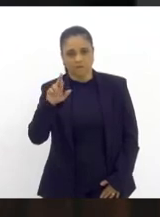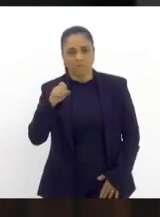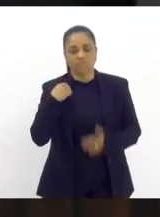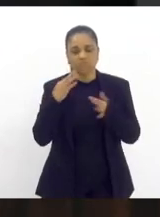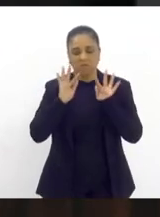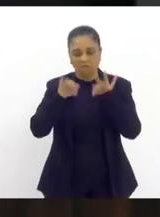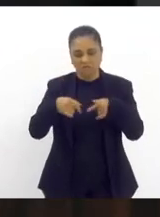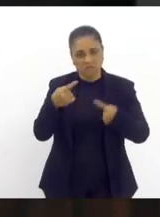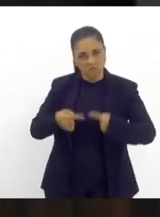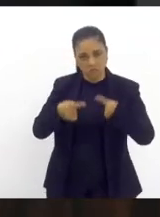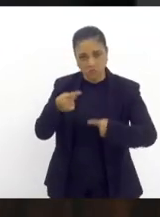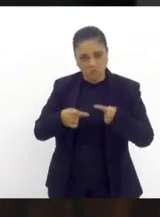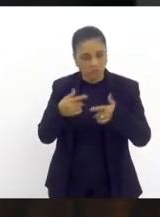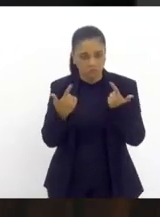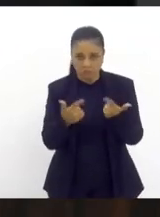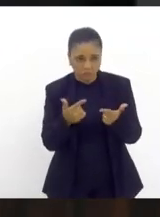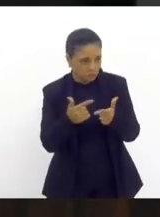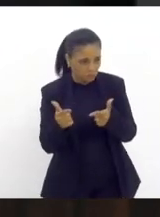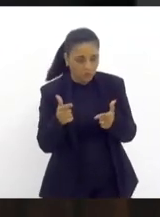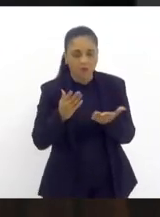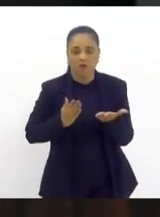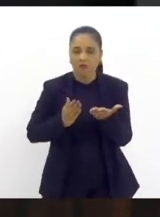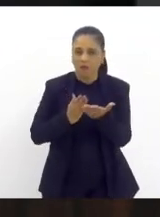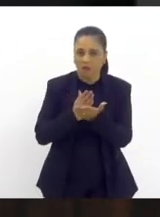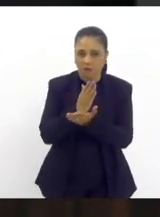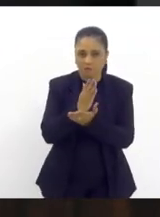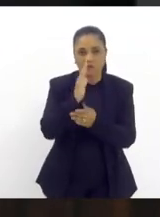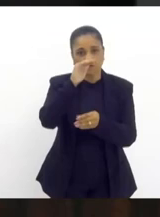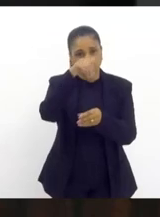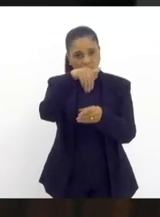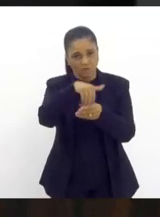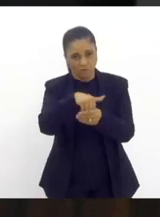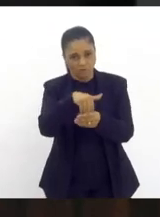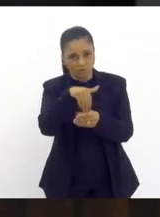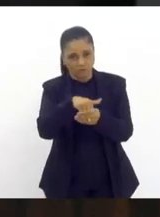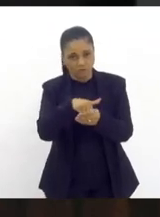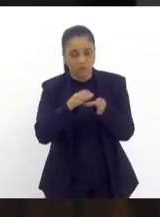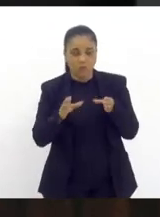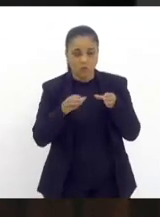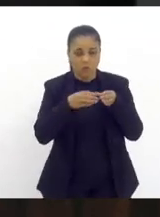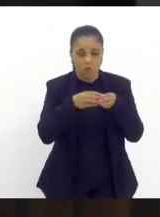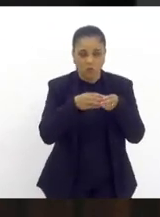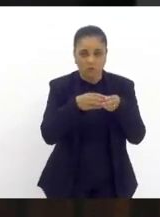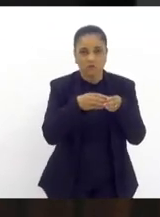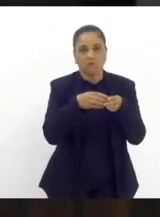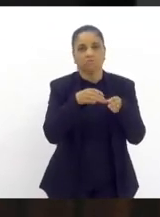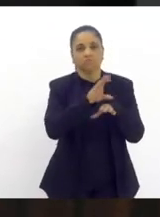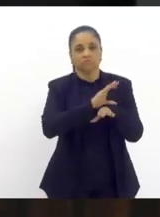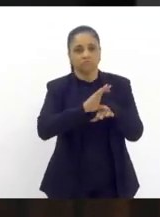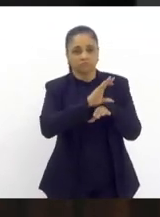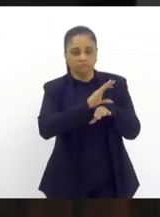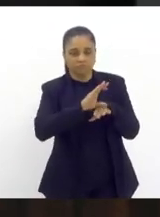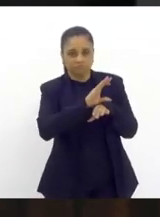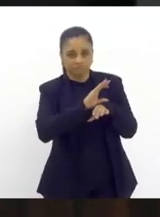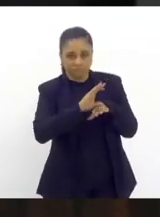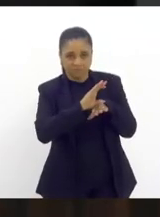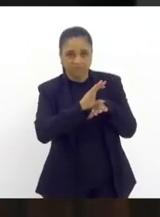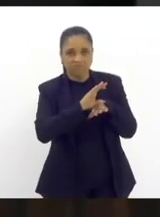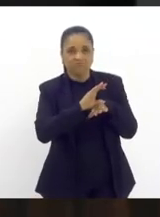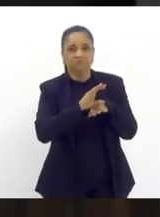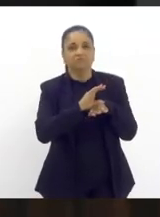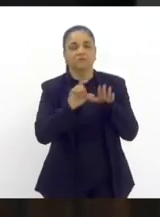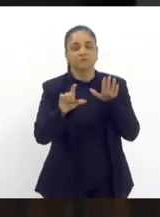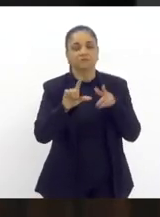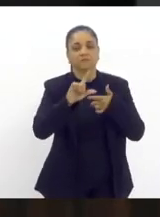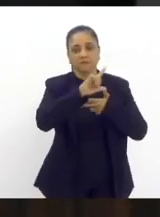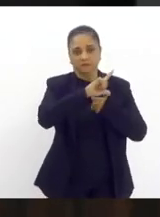votação seus que a própria maneira de como estão o em votação parecia da comissão de indicação Legislativa os senhores que